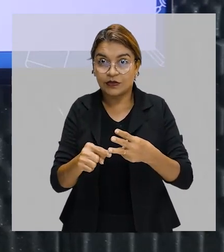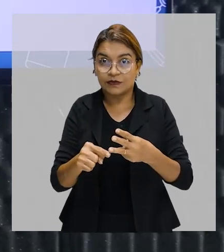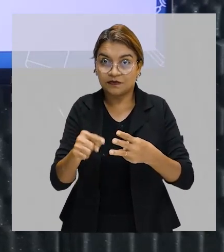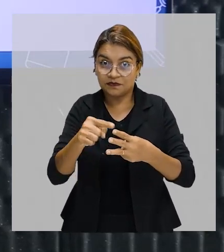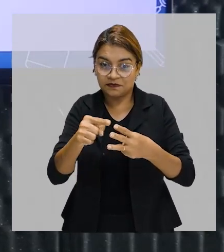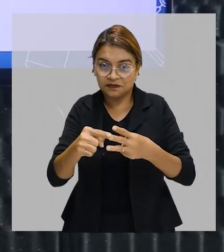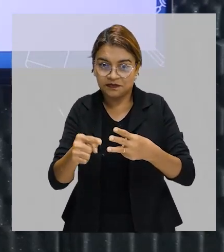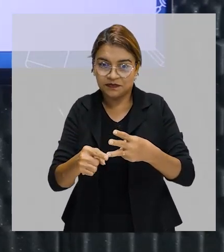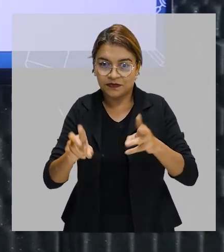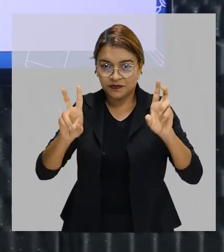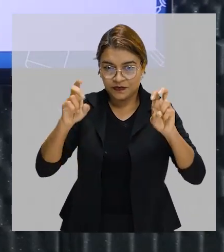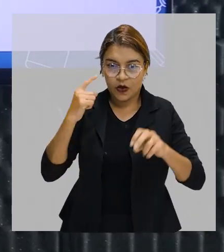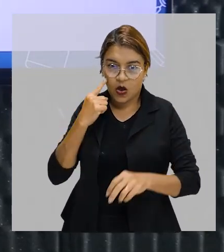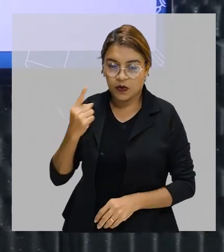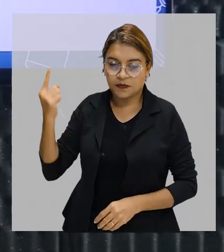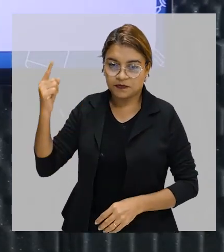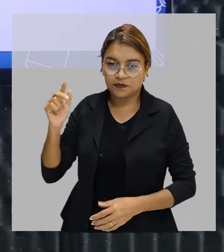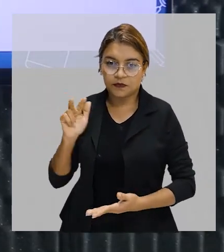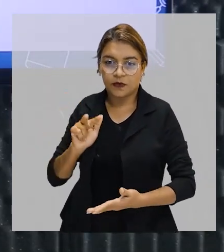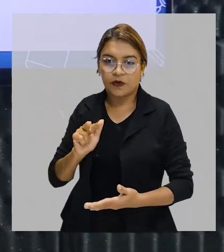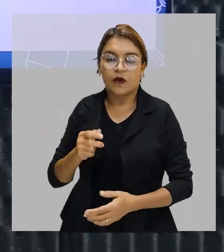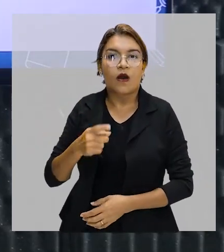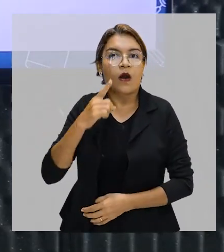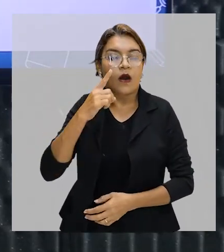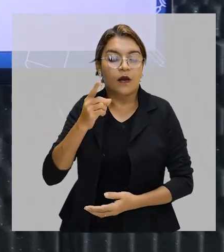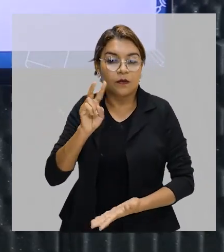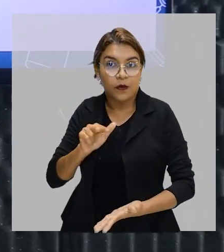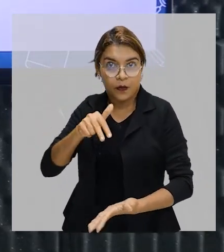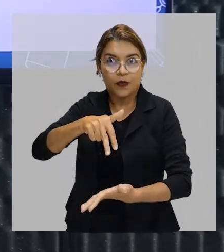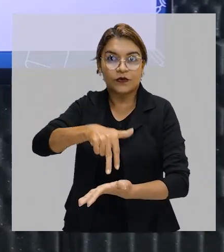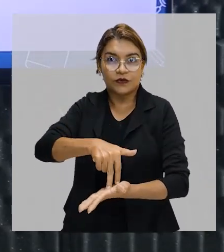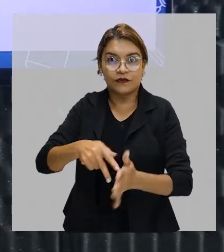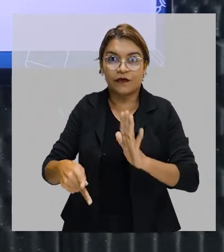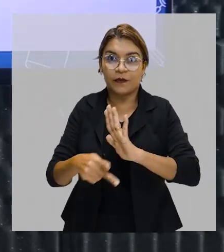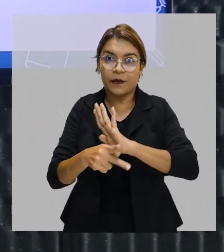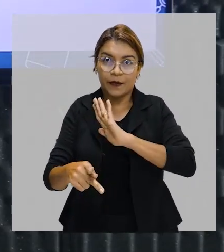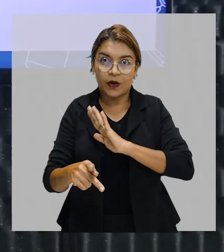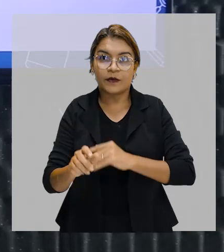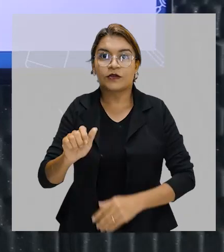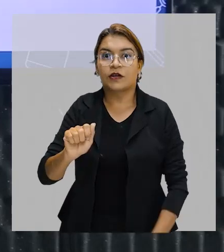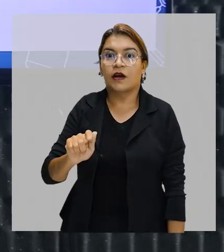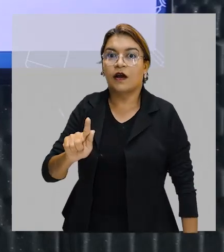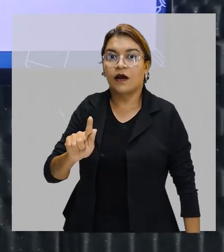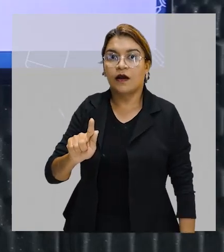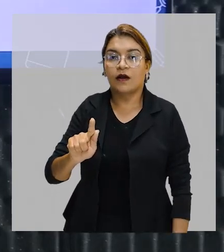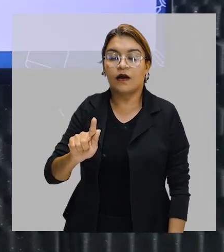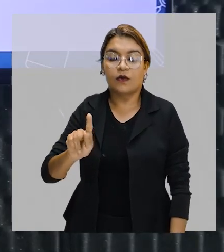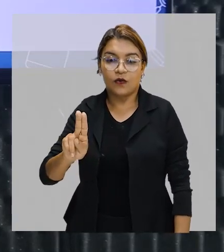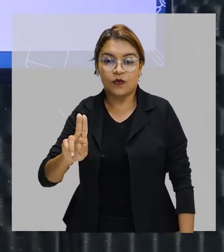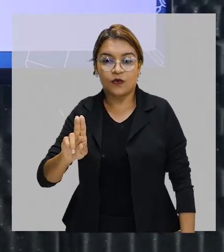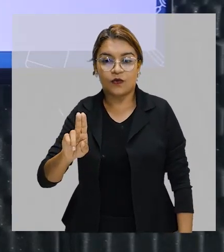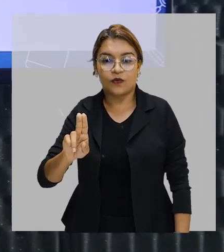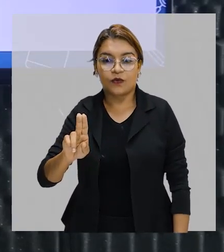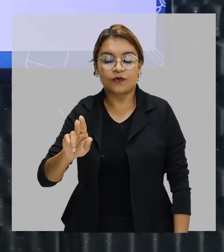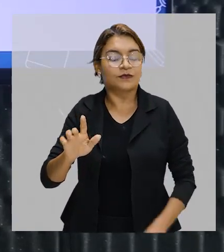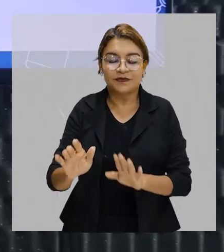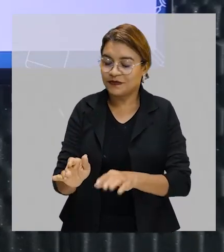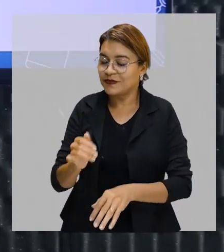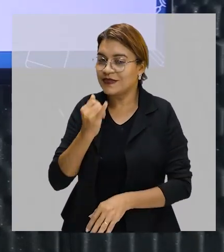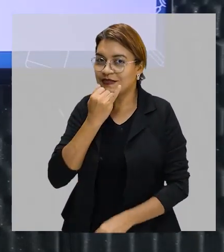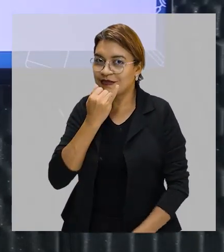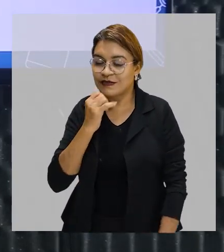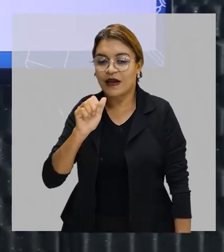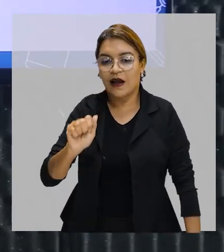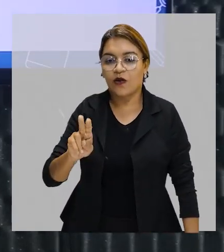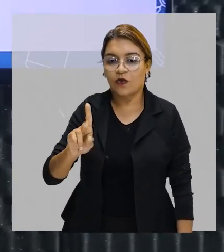os seguintes: o positivismo de Auguste Comte. A gente vai ver de que forma a teoria do Auguste Comte, o